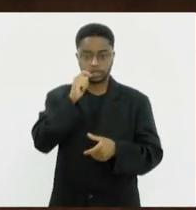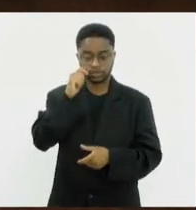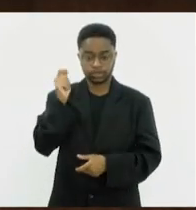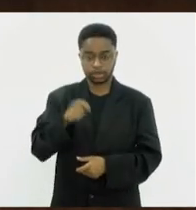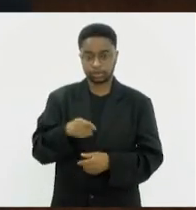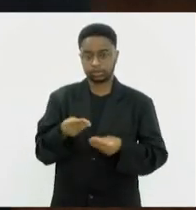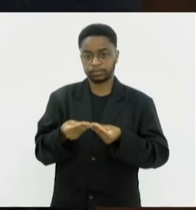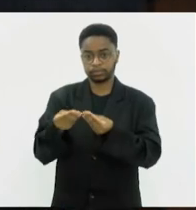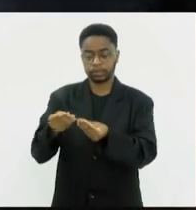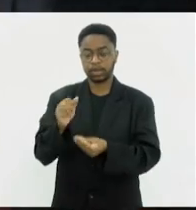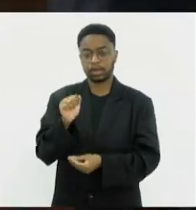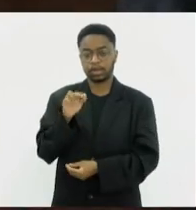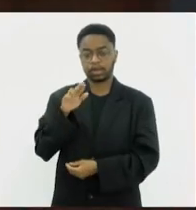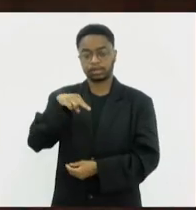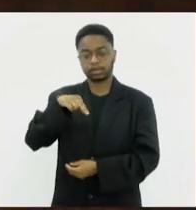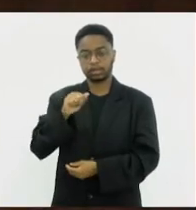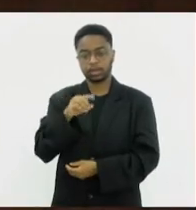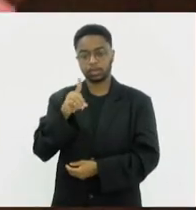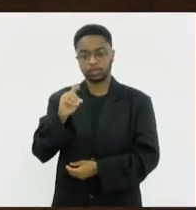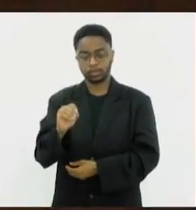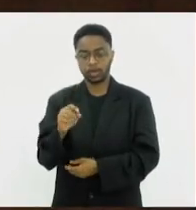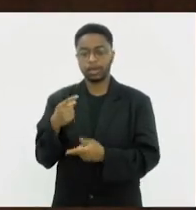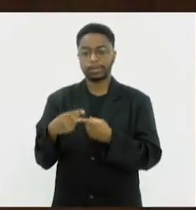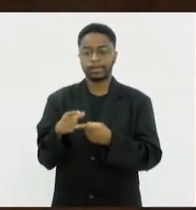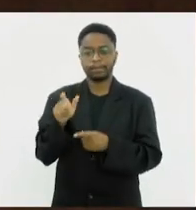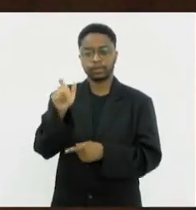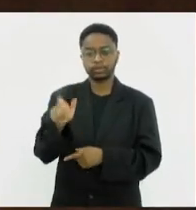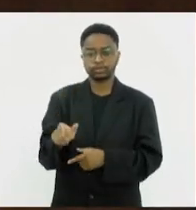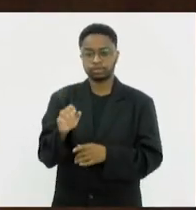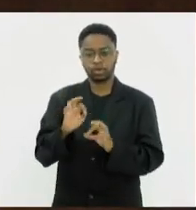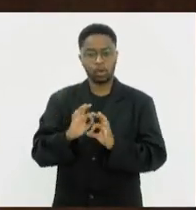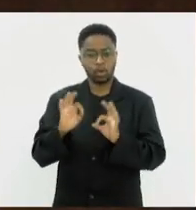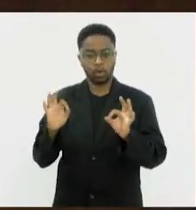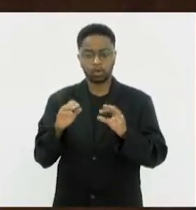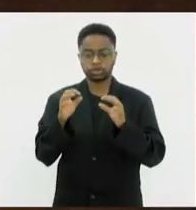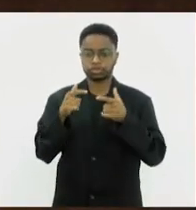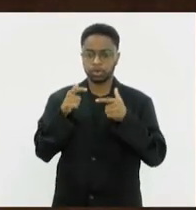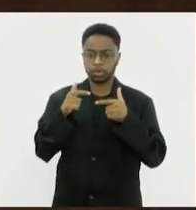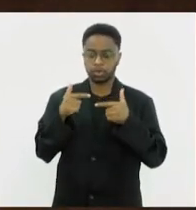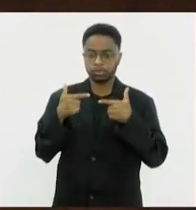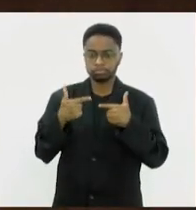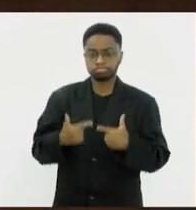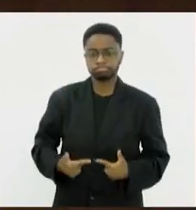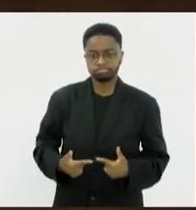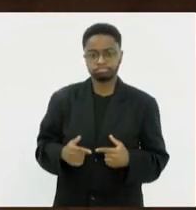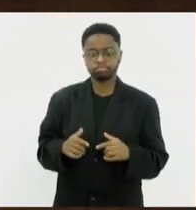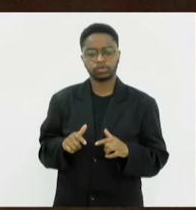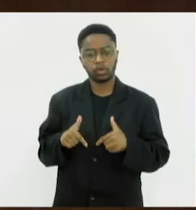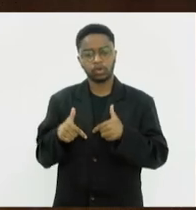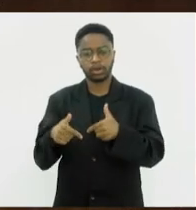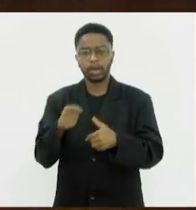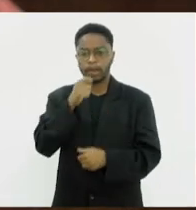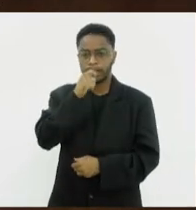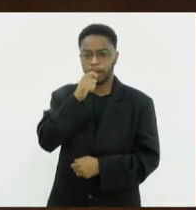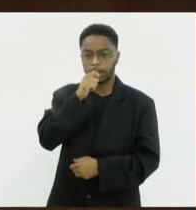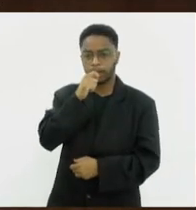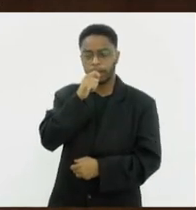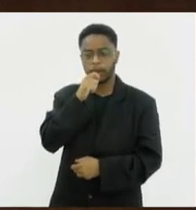ao Arnaldo César Coelho. Uma pessoa íntegra, honesta, competente, que foi árbitro de